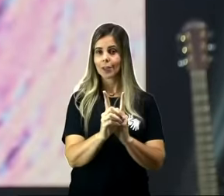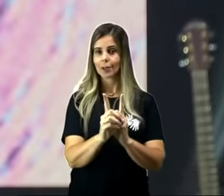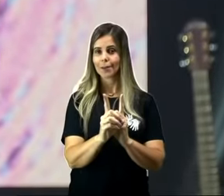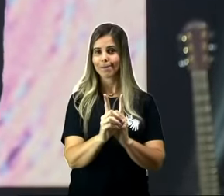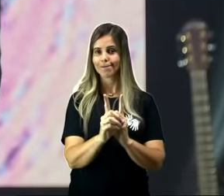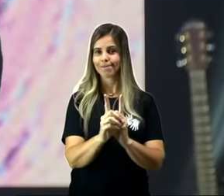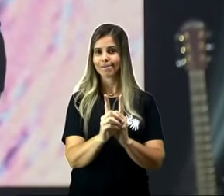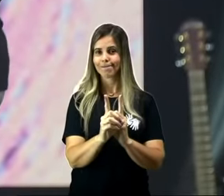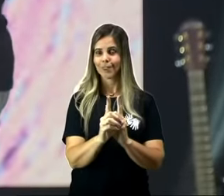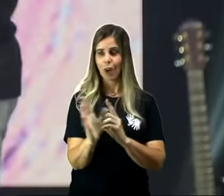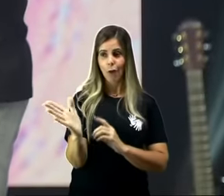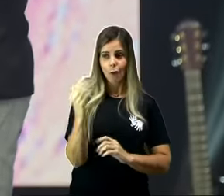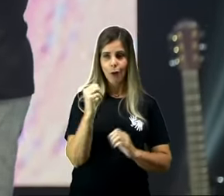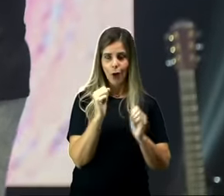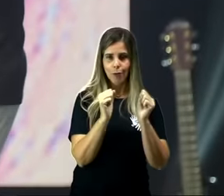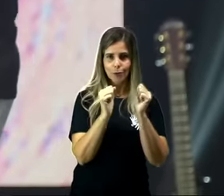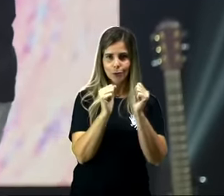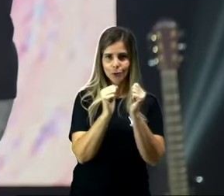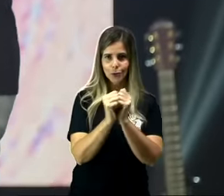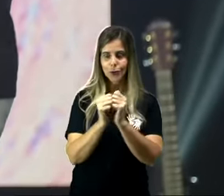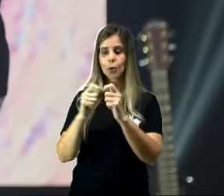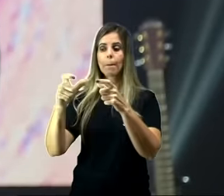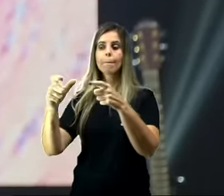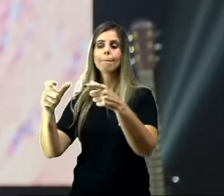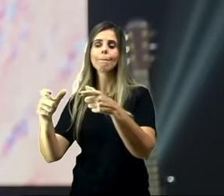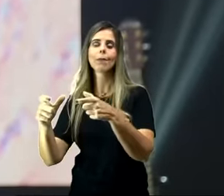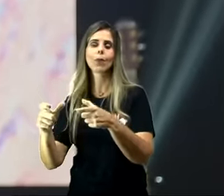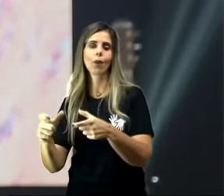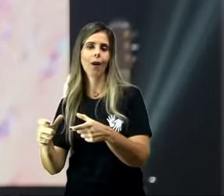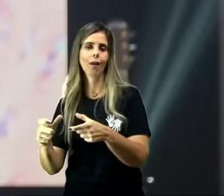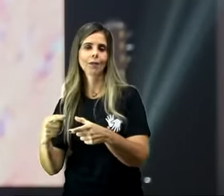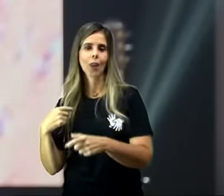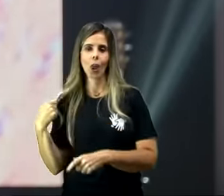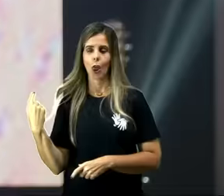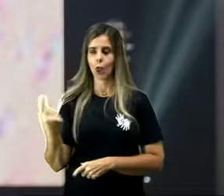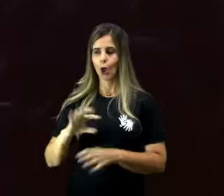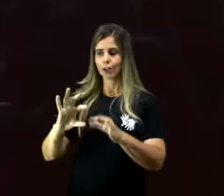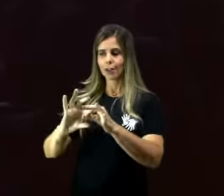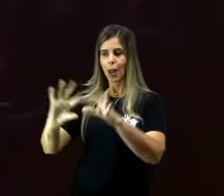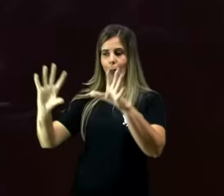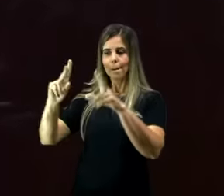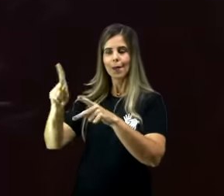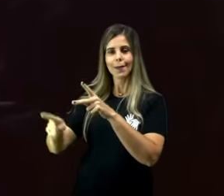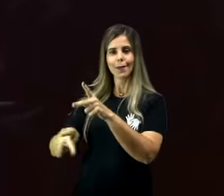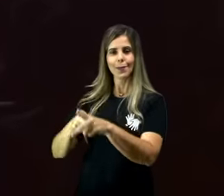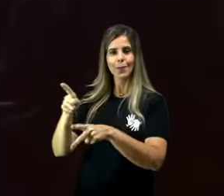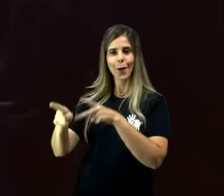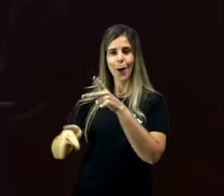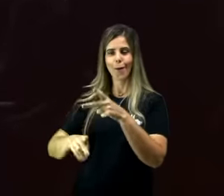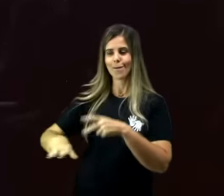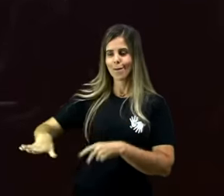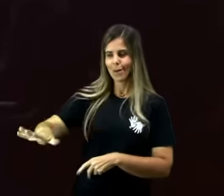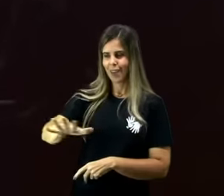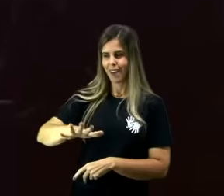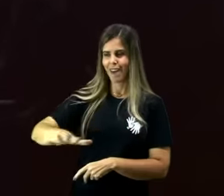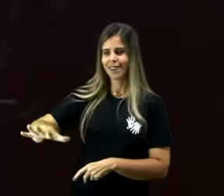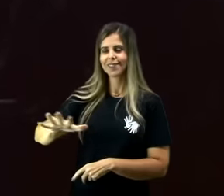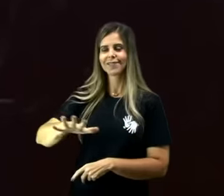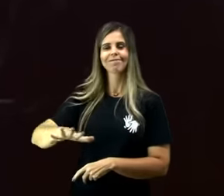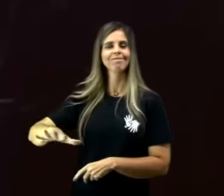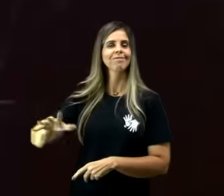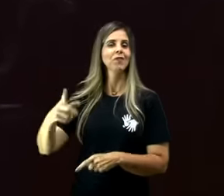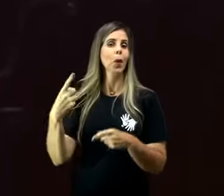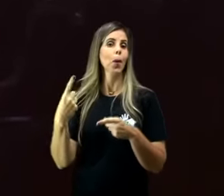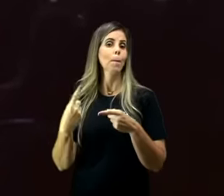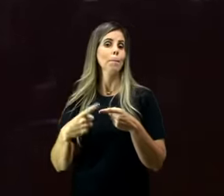está dizendo: nós estamos indo para um lugar. Para que, Jesus? Nós vamos libertar aquele povo e aquela região. Ali tem uma geografia que